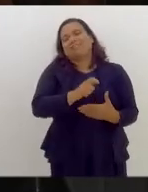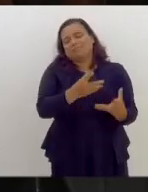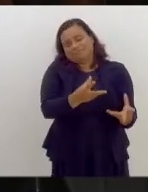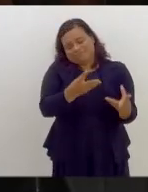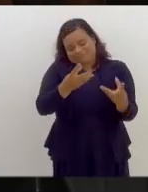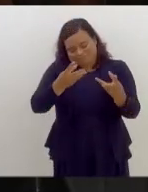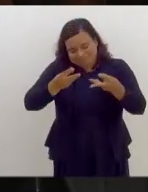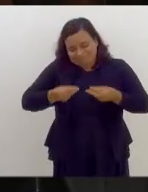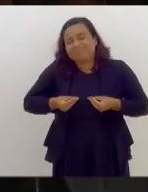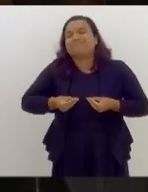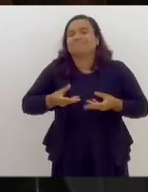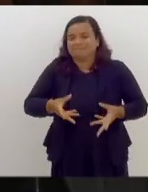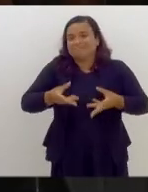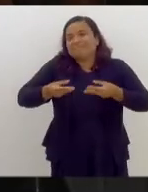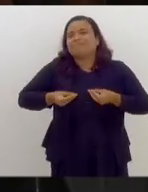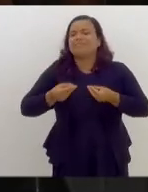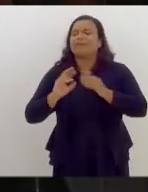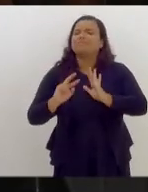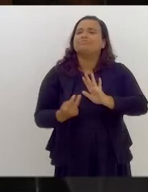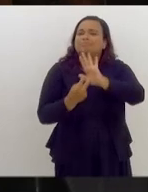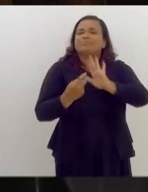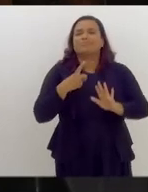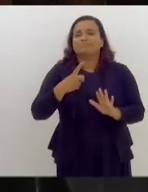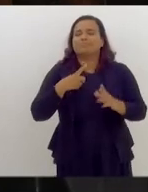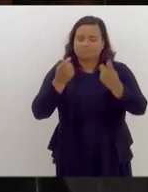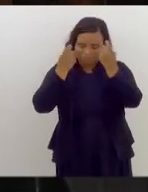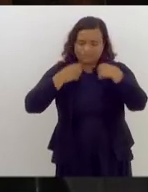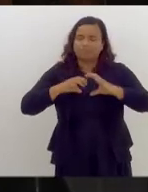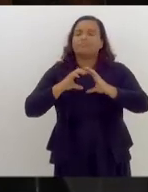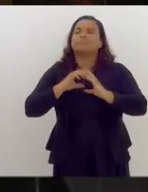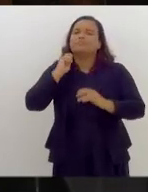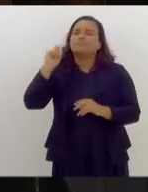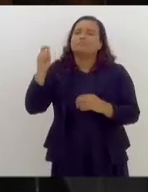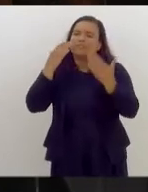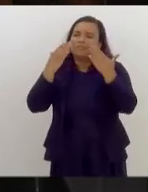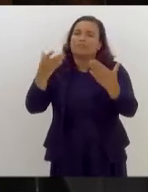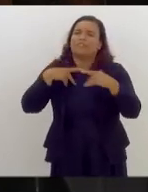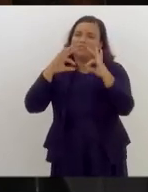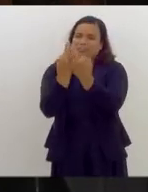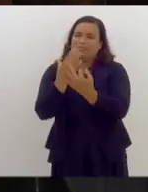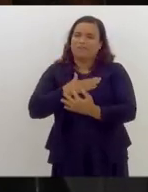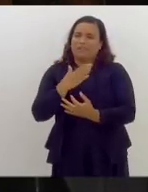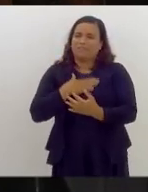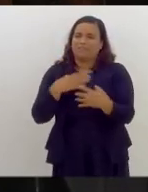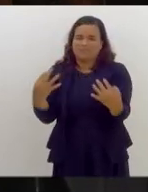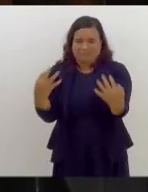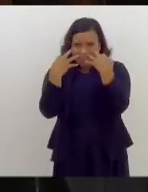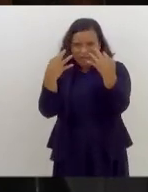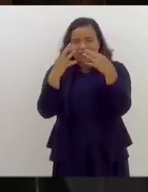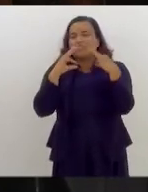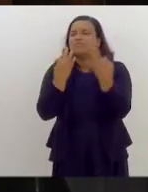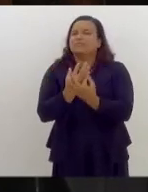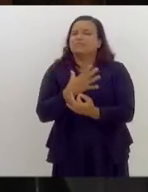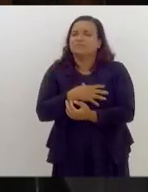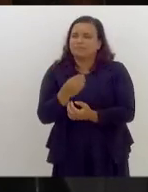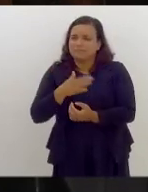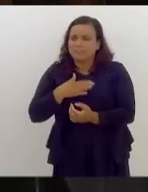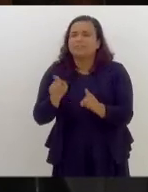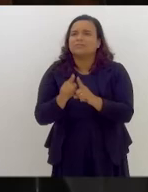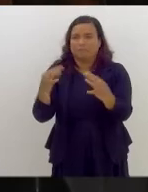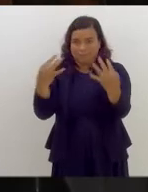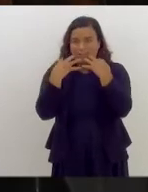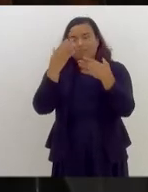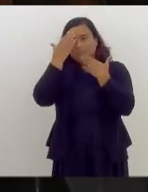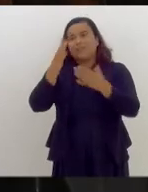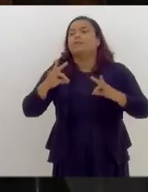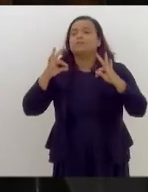de dar esse reconhecimento para mim, na frente da minha família, dos meus filhos. E muito obrigado a todos